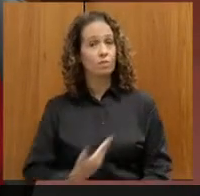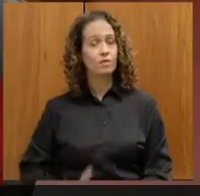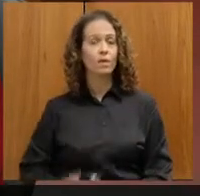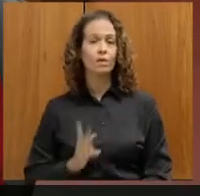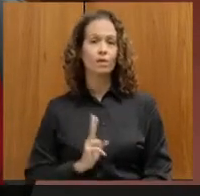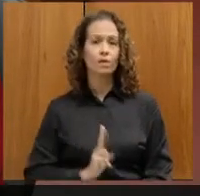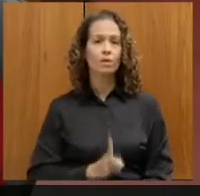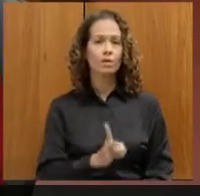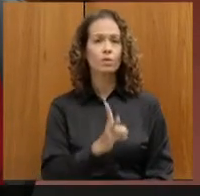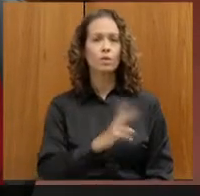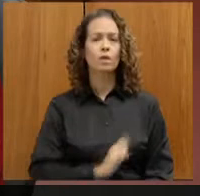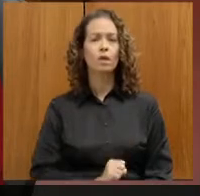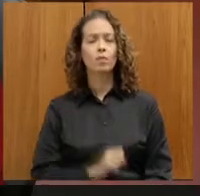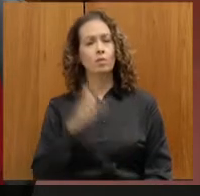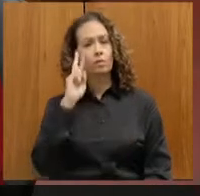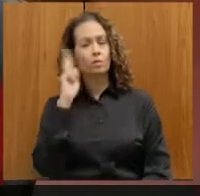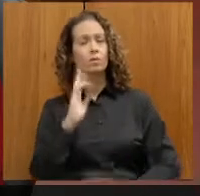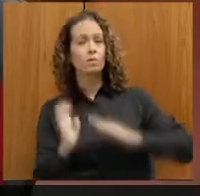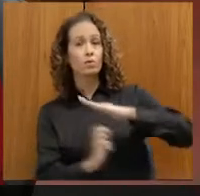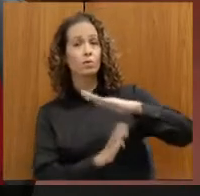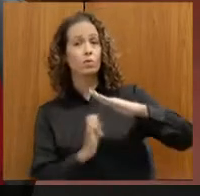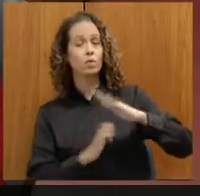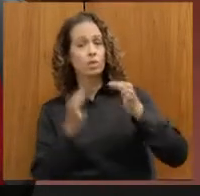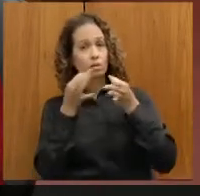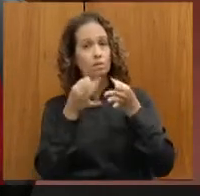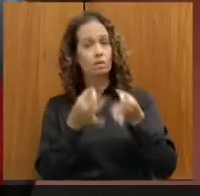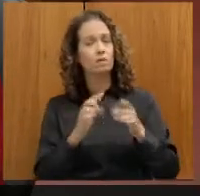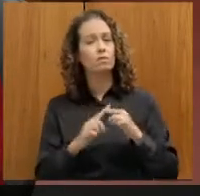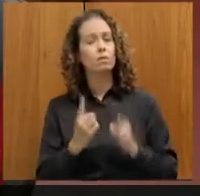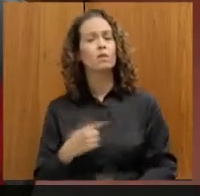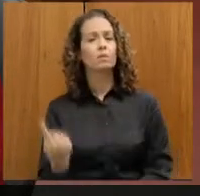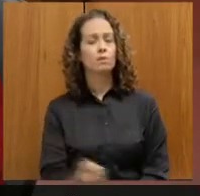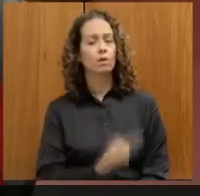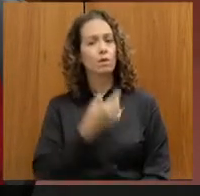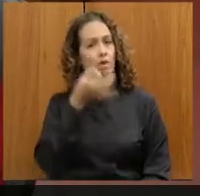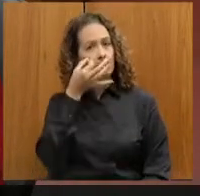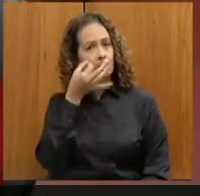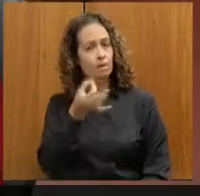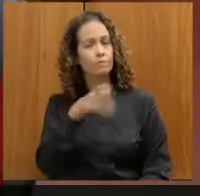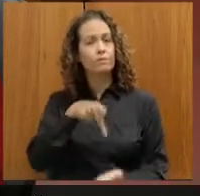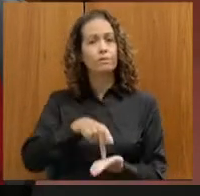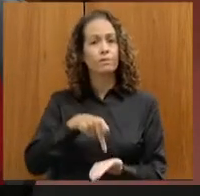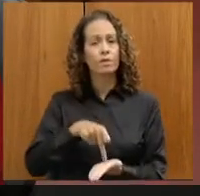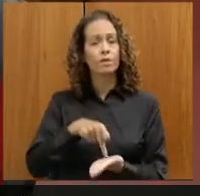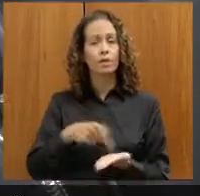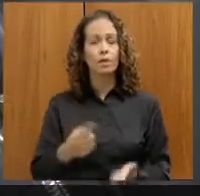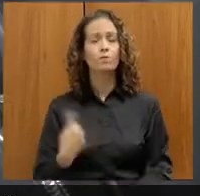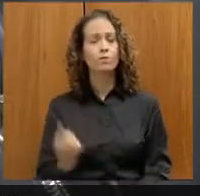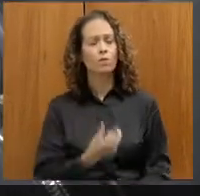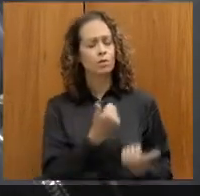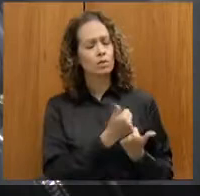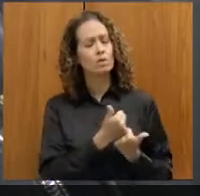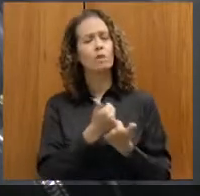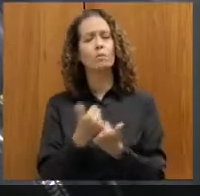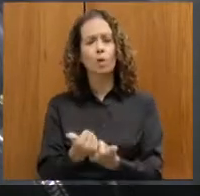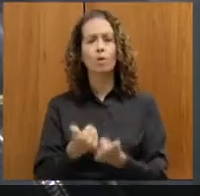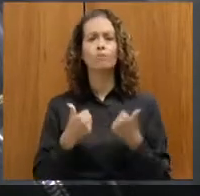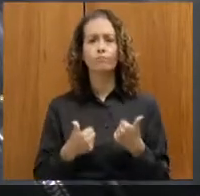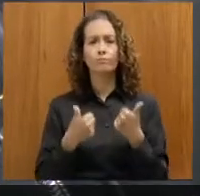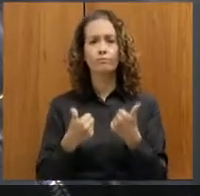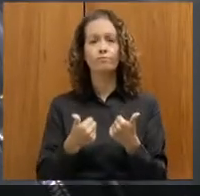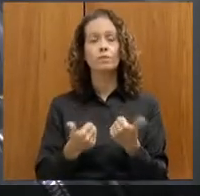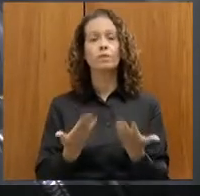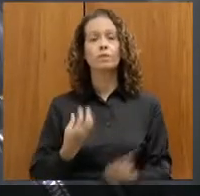tem um olhar para o empresariado mas de qualquer maneira não sou ficamos Atento e contar com nosso apoio e o com nossa participação